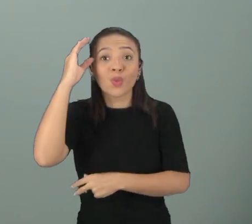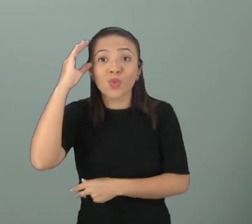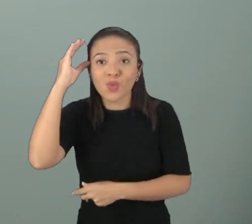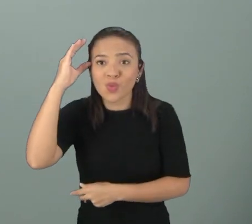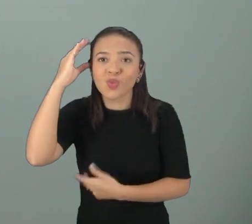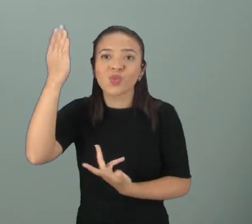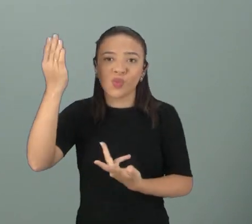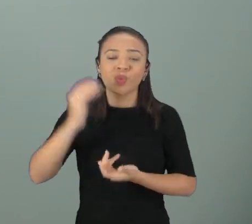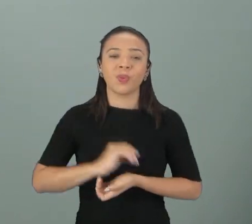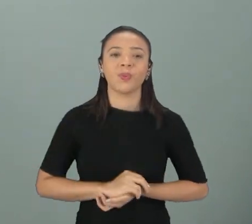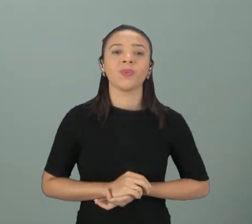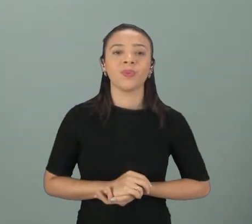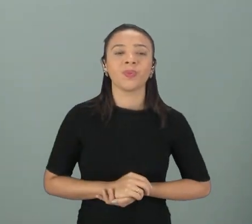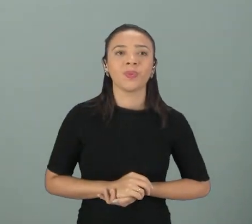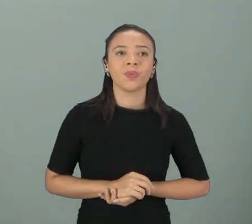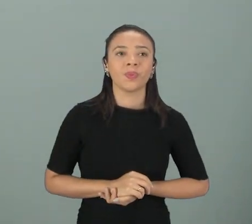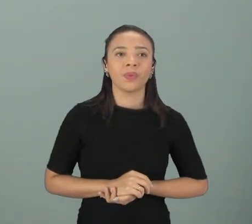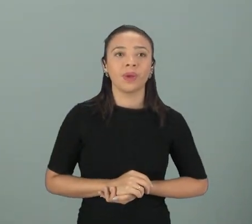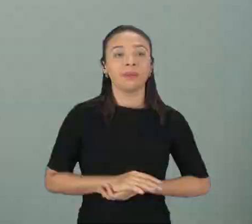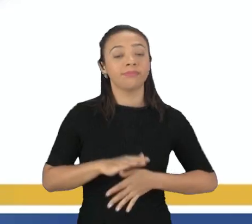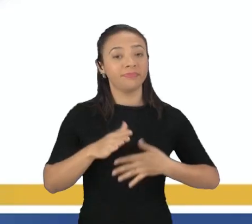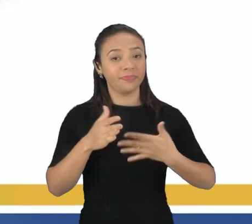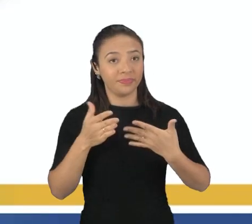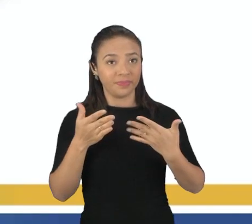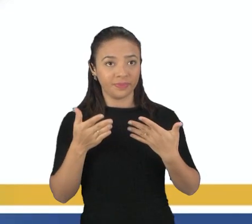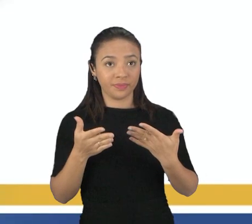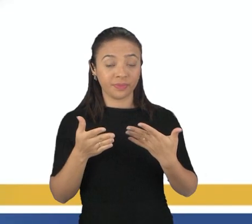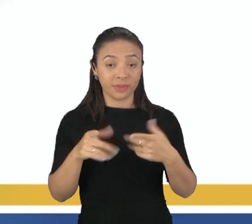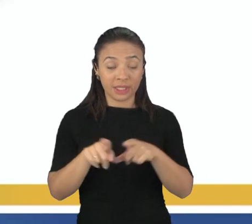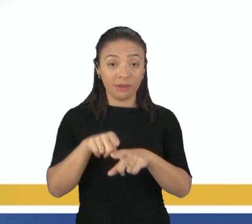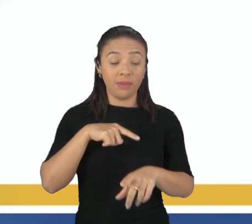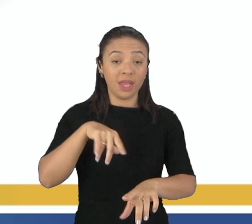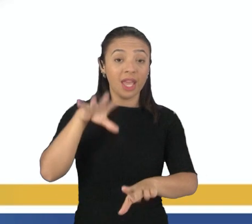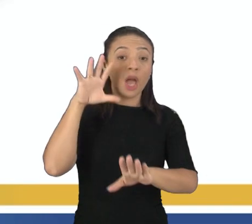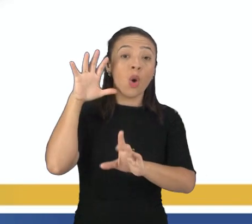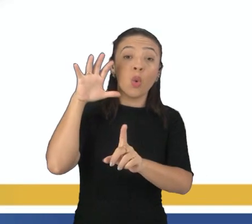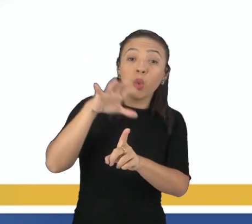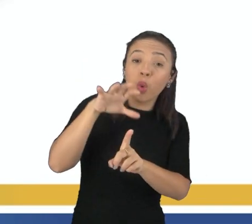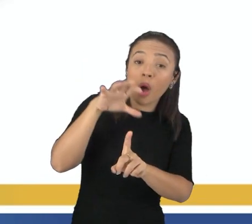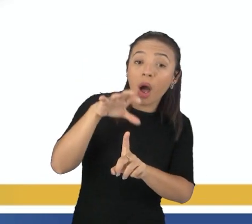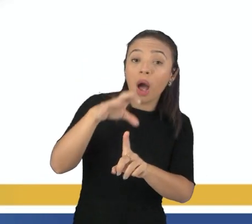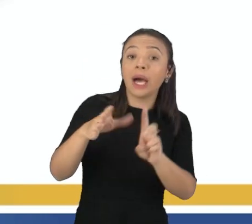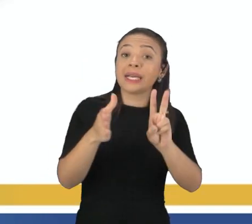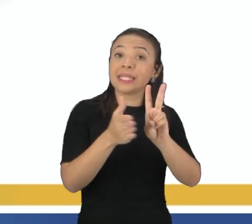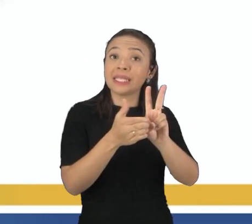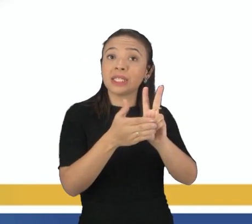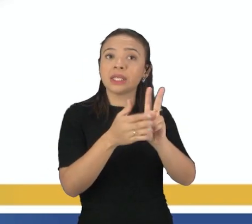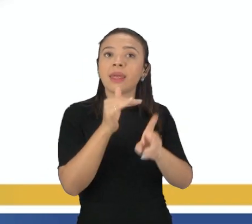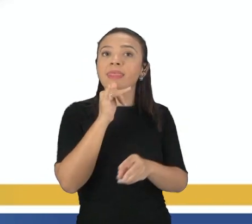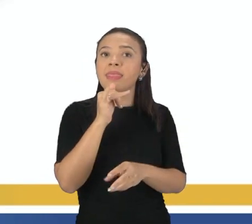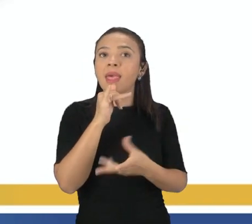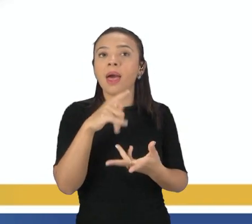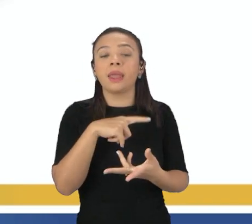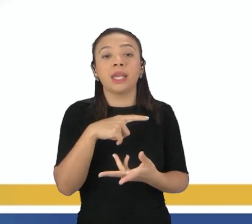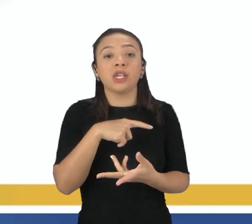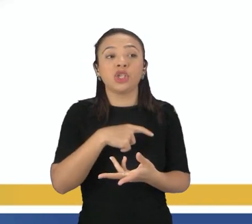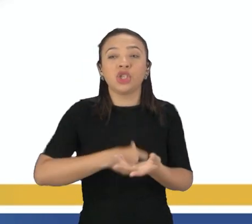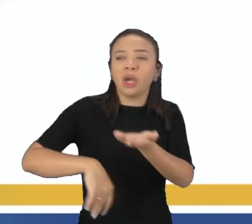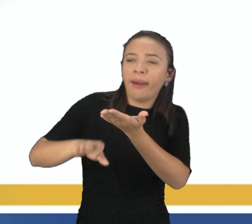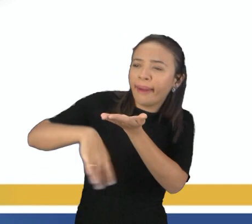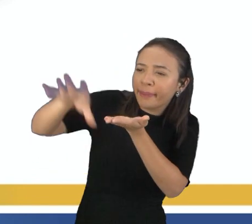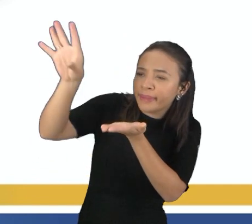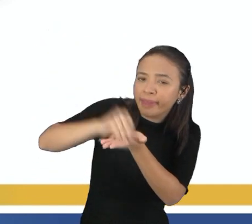culturas. Continuando, da influência indígena, Temos as brincadeiras de imitar animais,